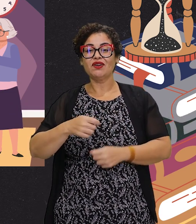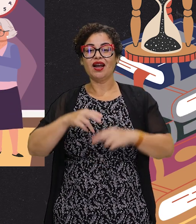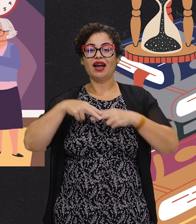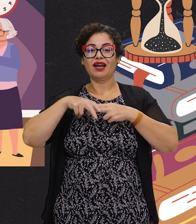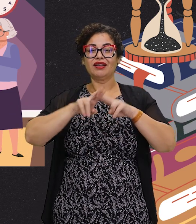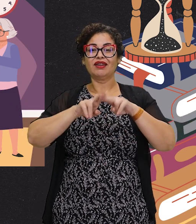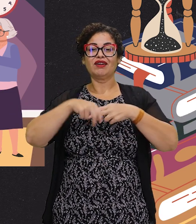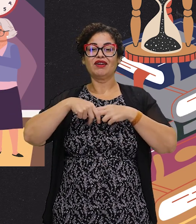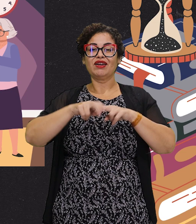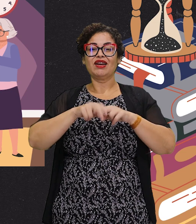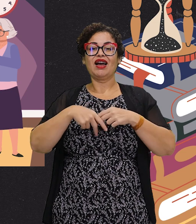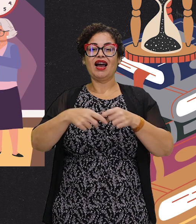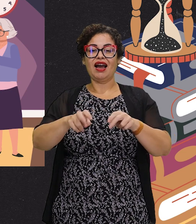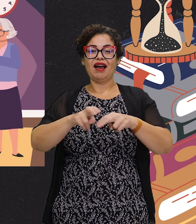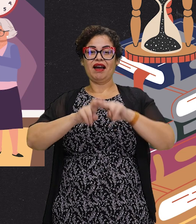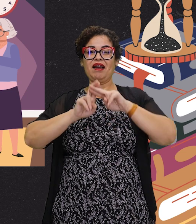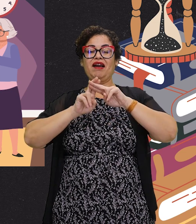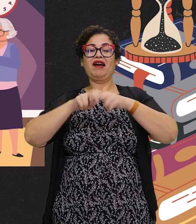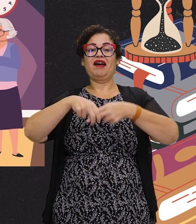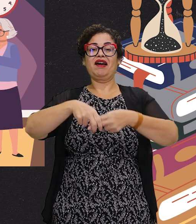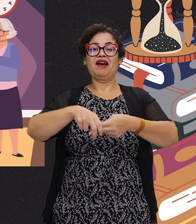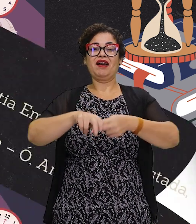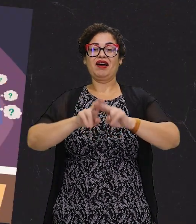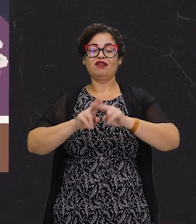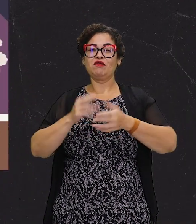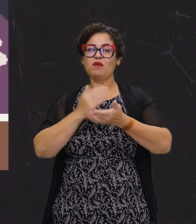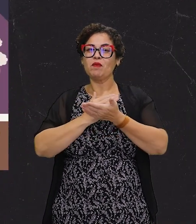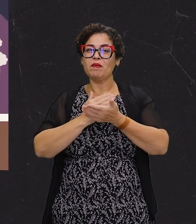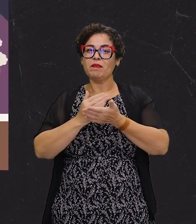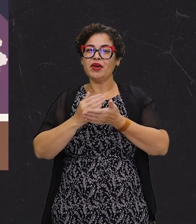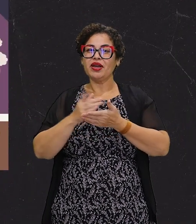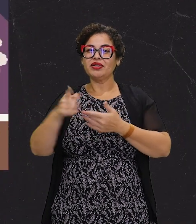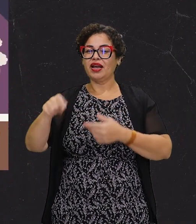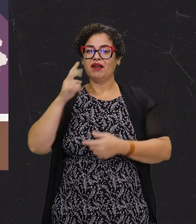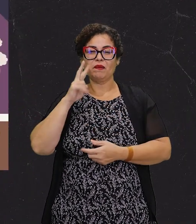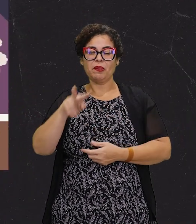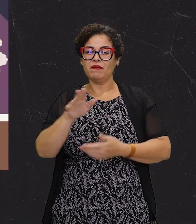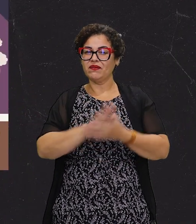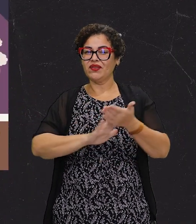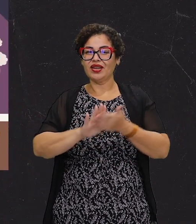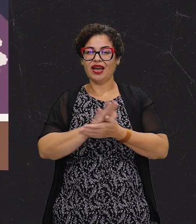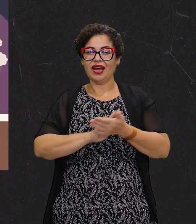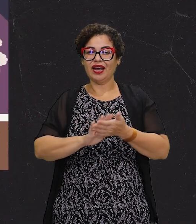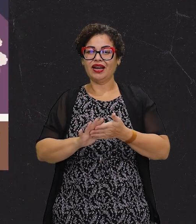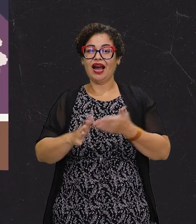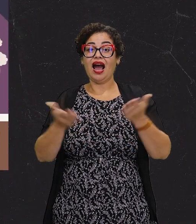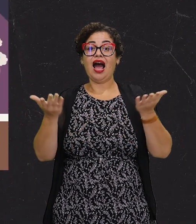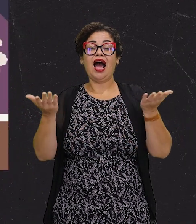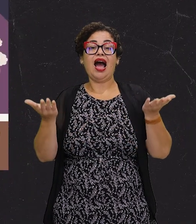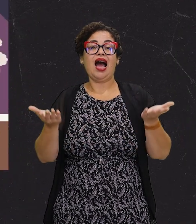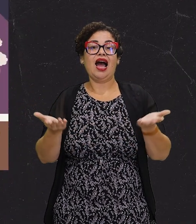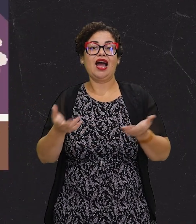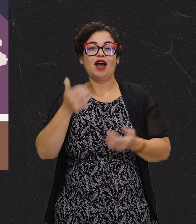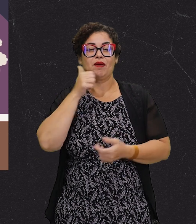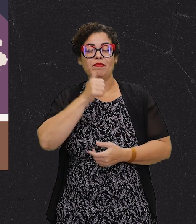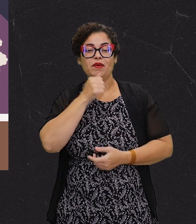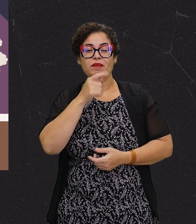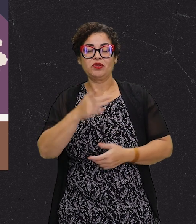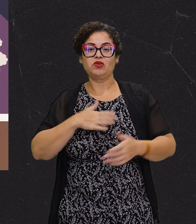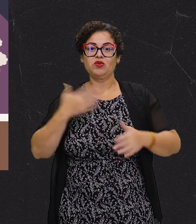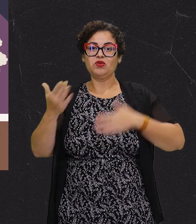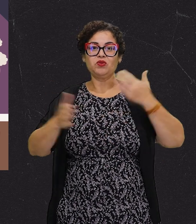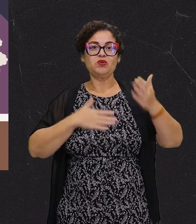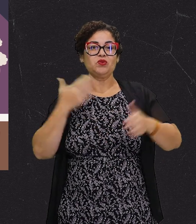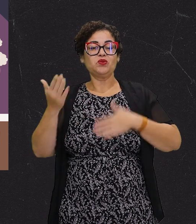o fio e a cadeira dava uma balançadinha. No começo, elas não viram nada, até que tia